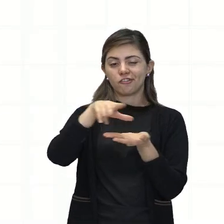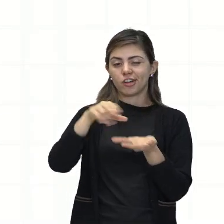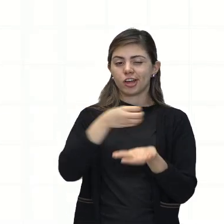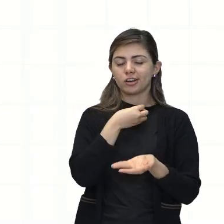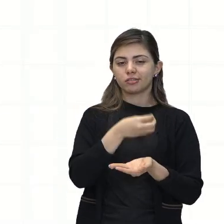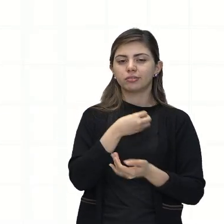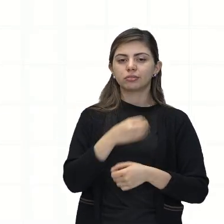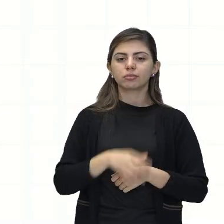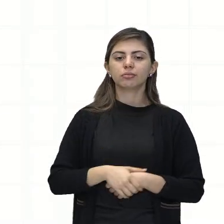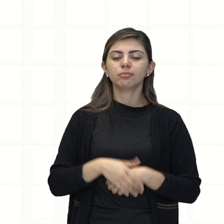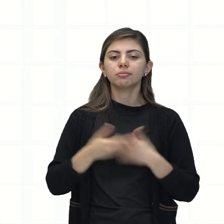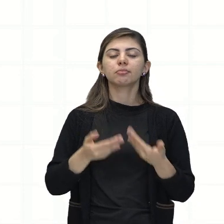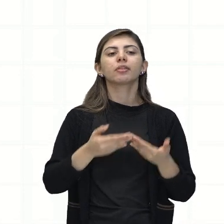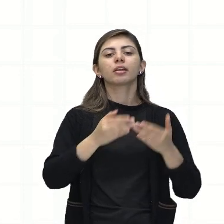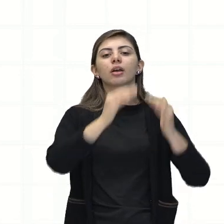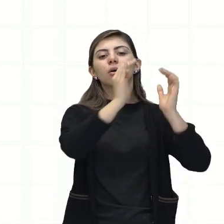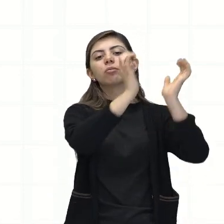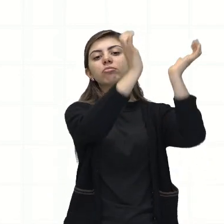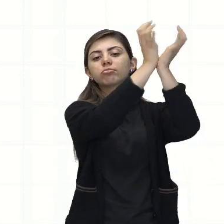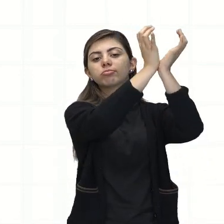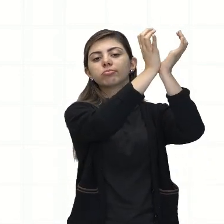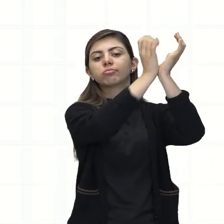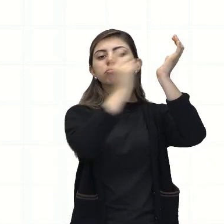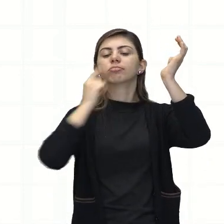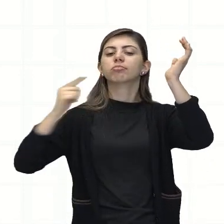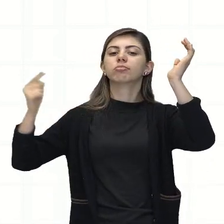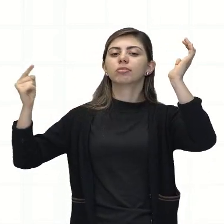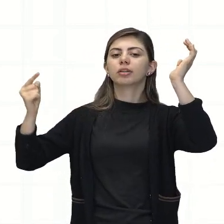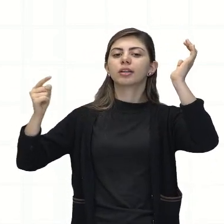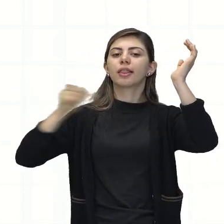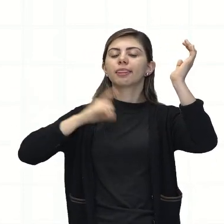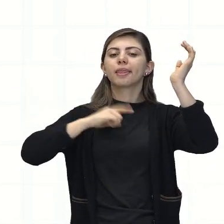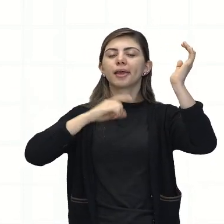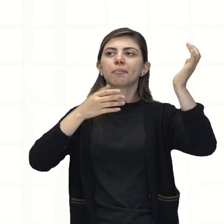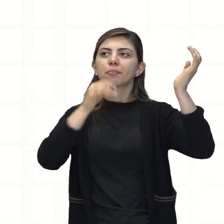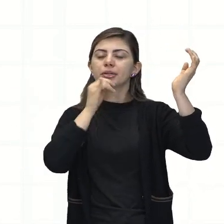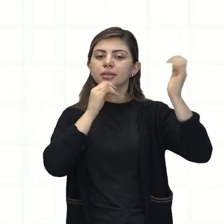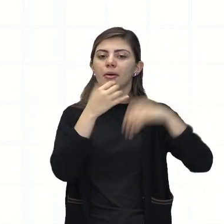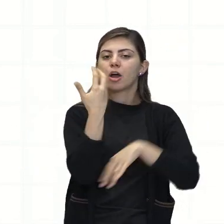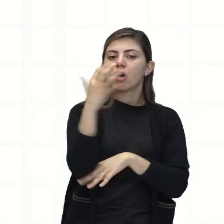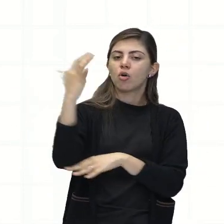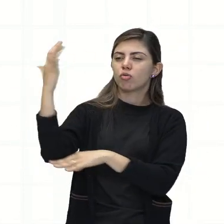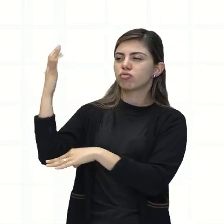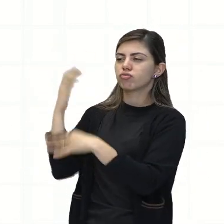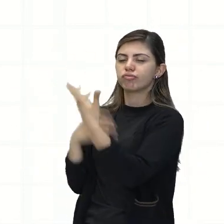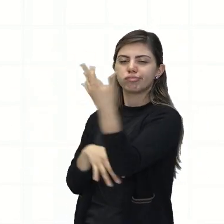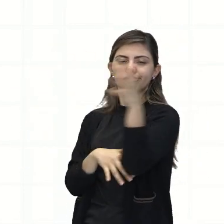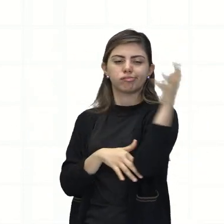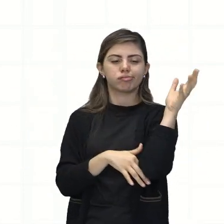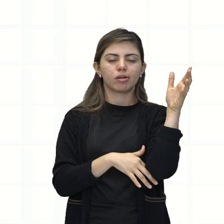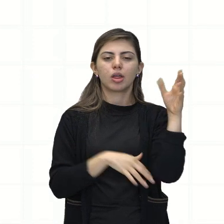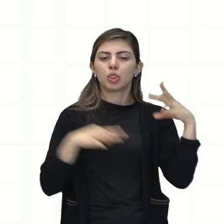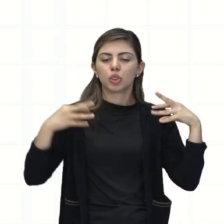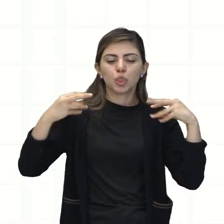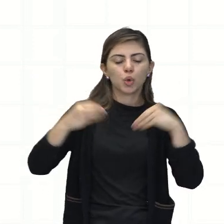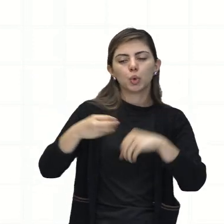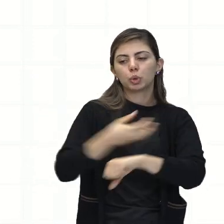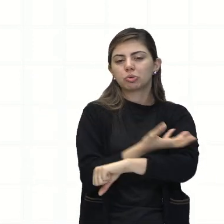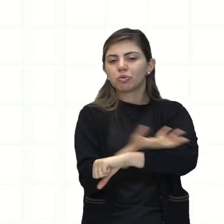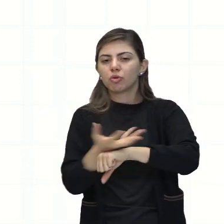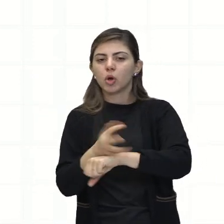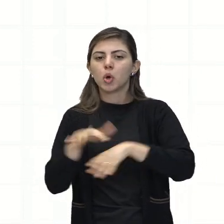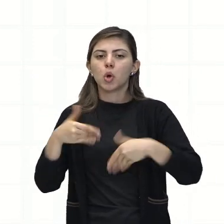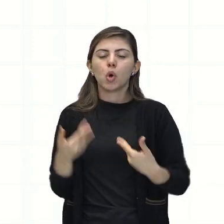Então, aqui no reino existem todas as plantas, reino plante, todos os animais estão no